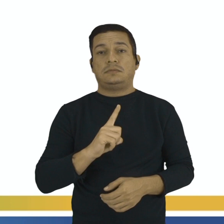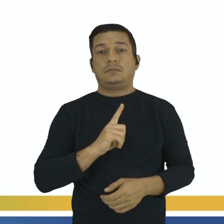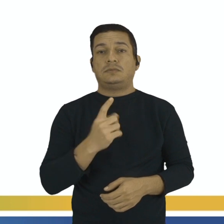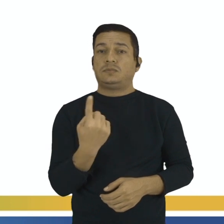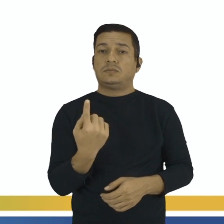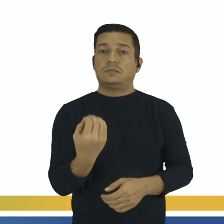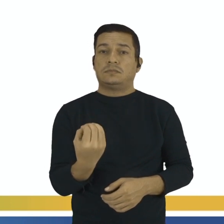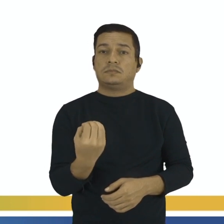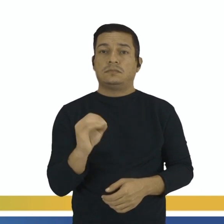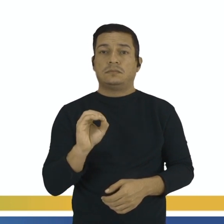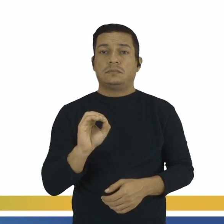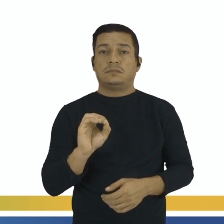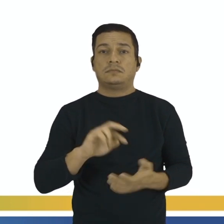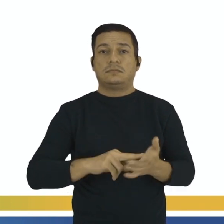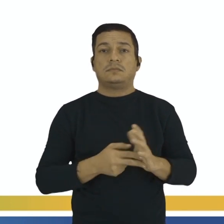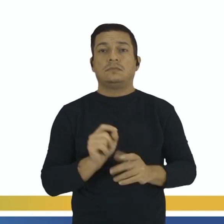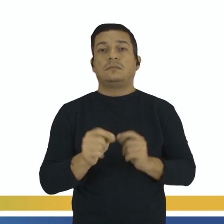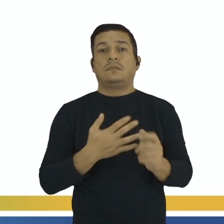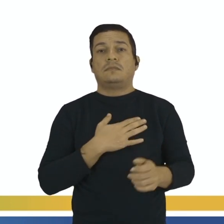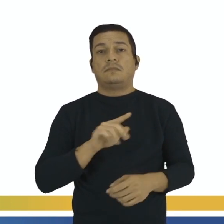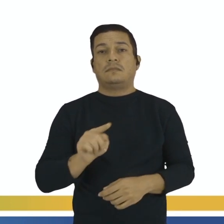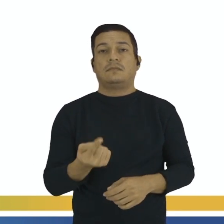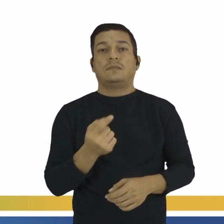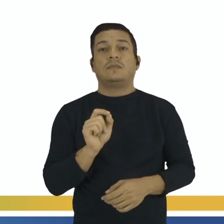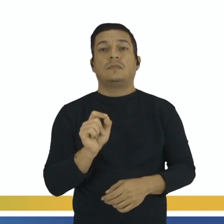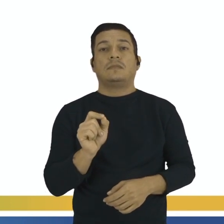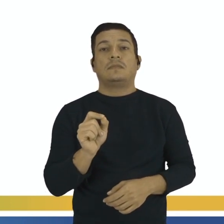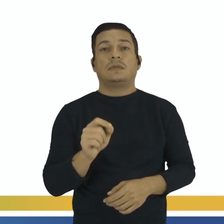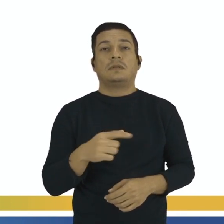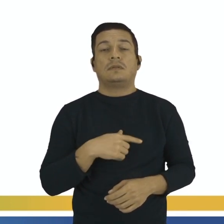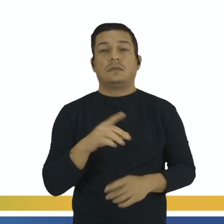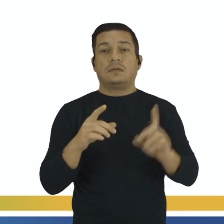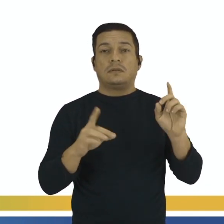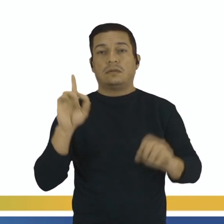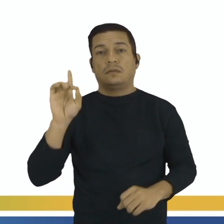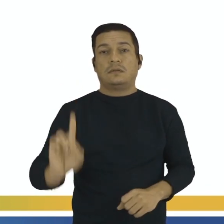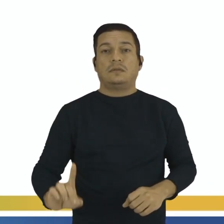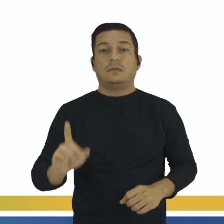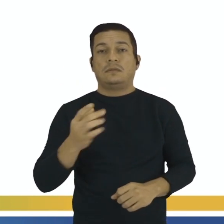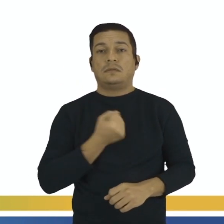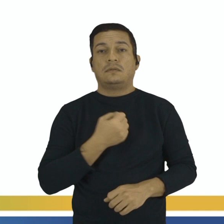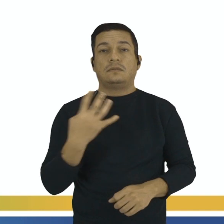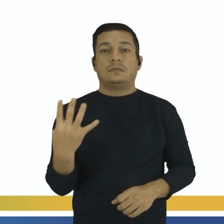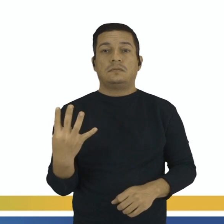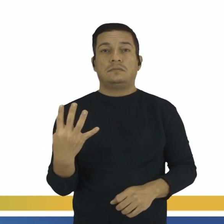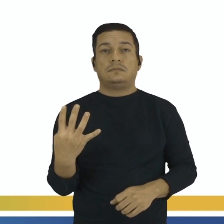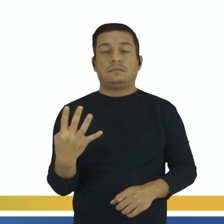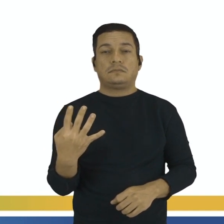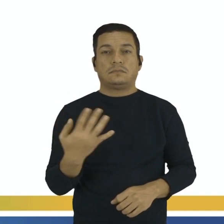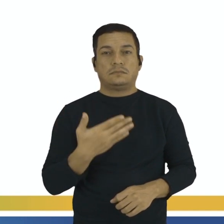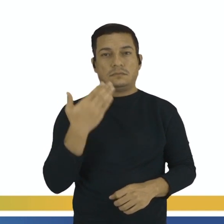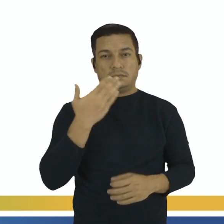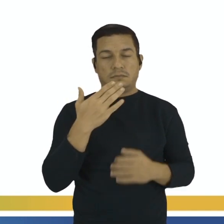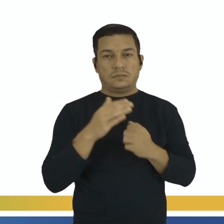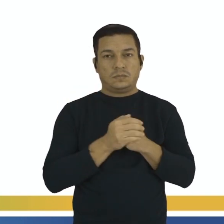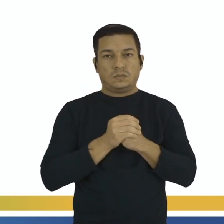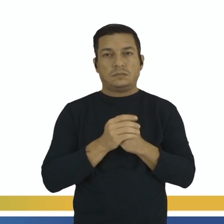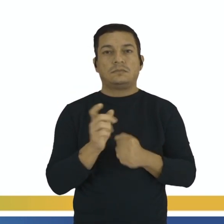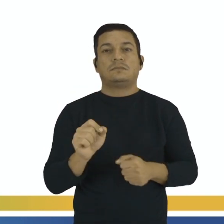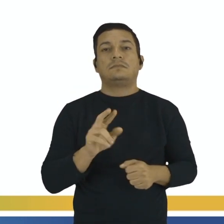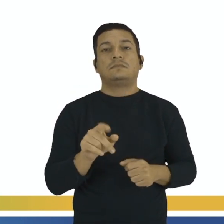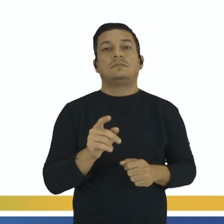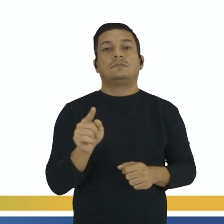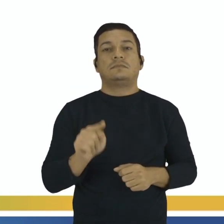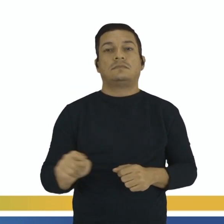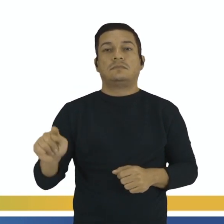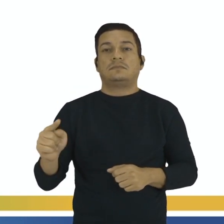um zero, isso quer dizer que a minha vírgula, que neste caso está à direita do número 4, de forma invisível, né? Ela vai andar